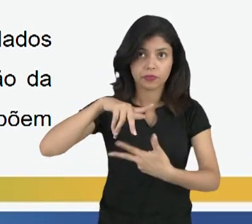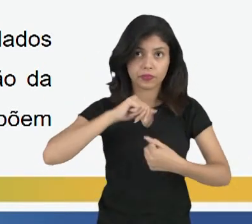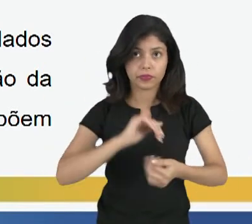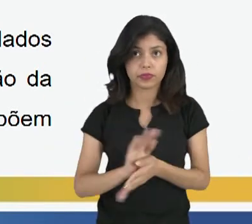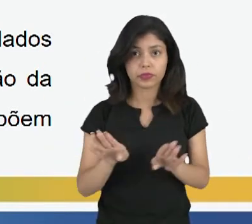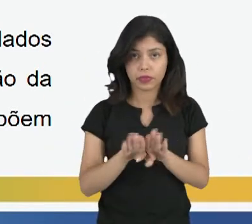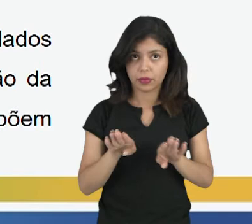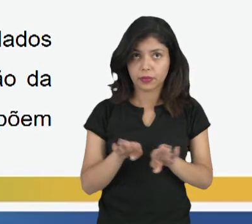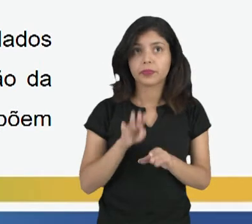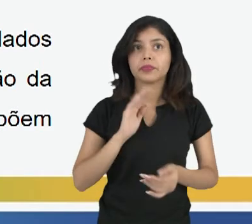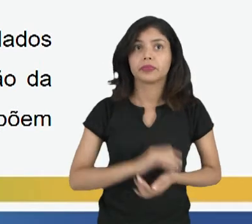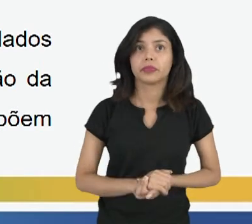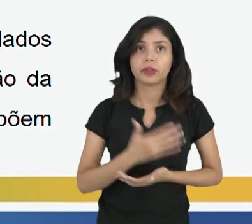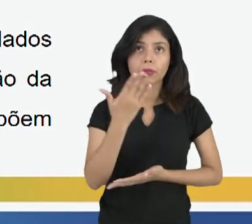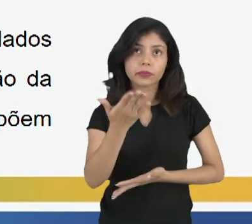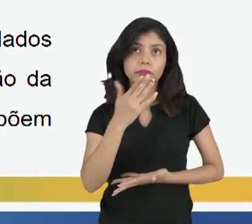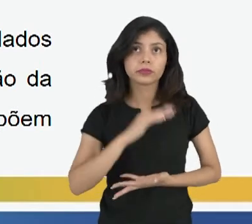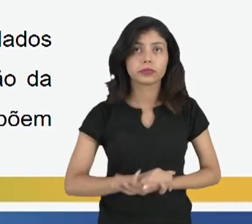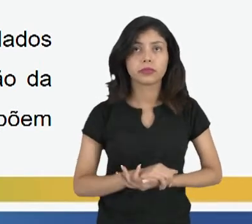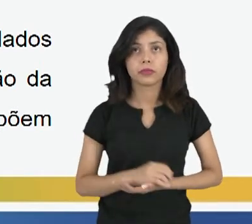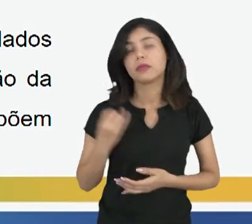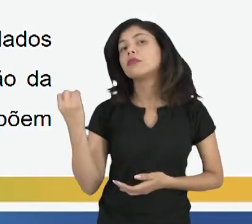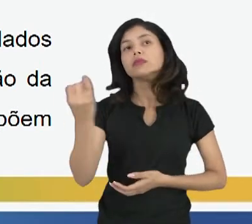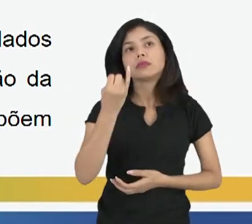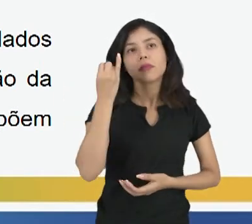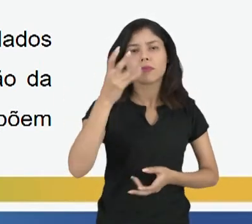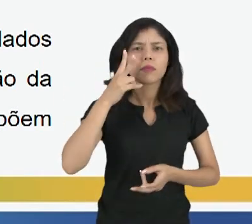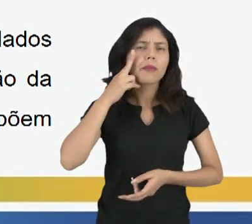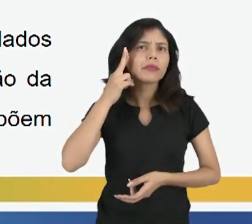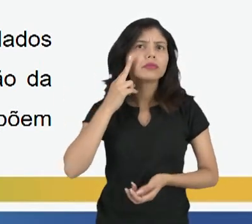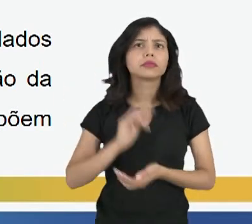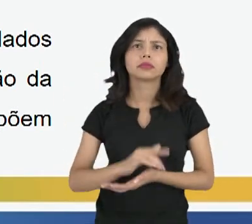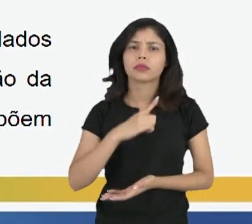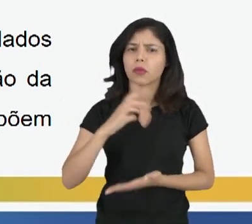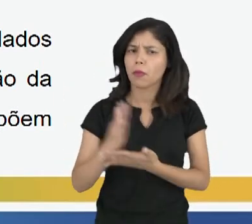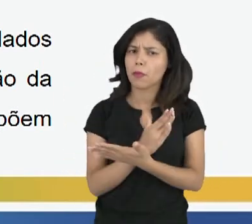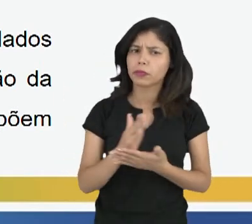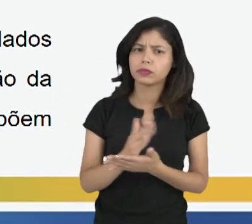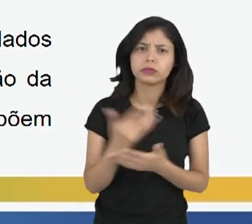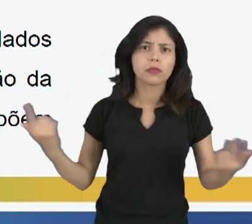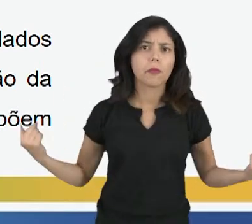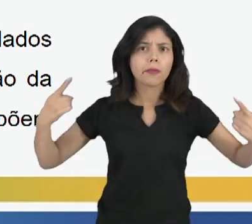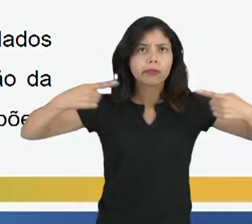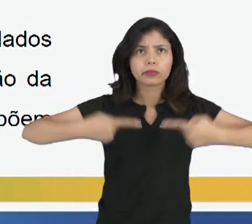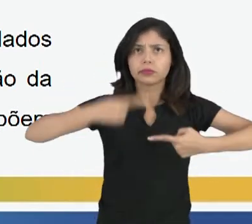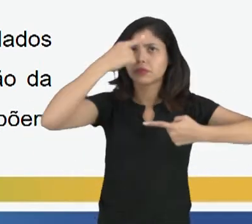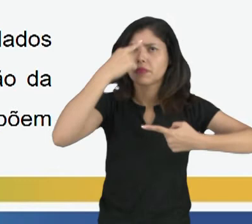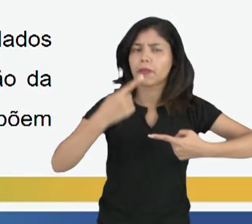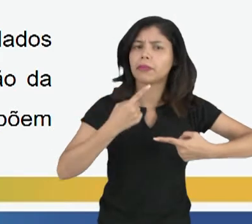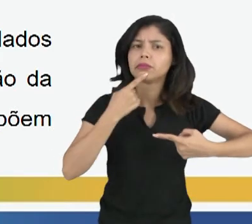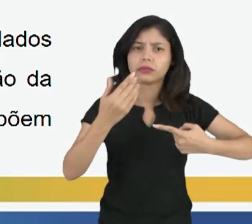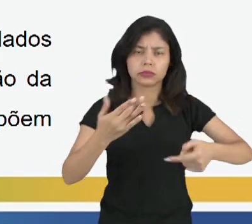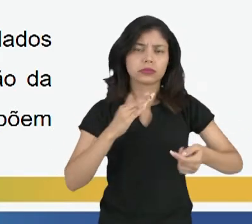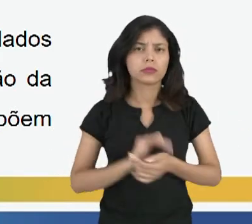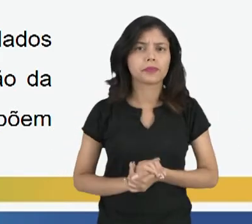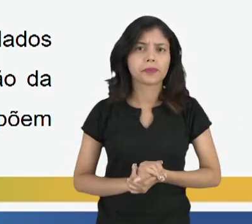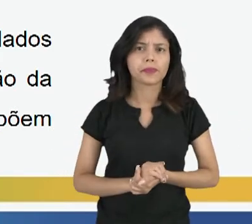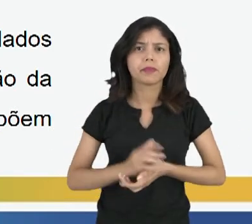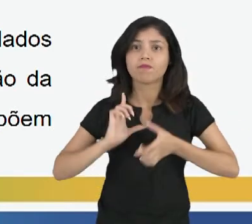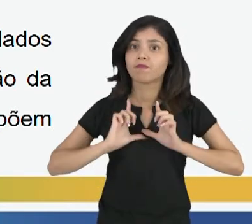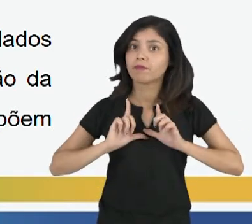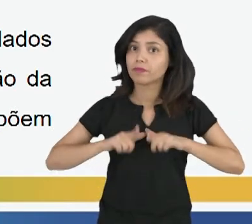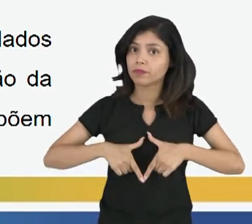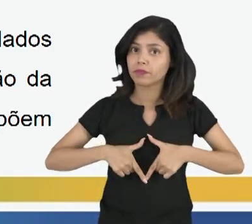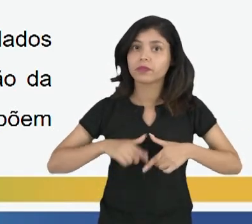também E aí é muito comum se vê no jornal Alguns bombardeios tem até uma figura do bombardeio israelense